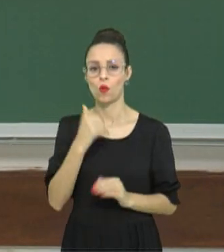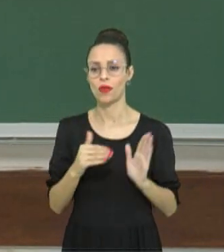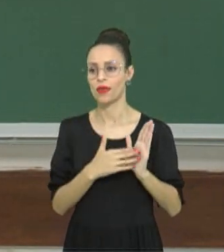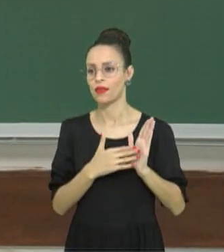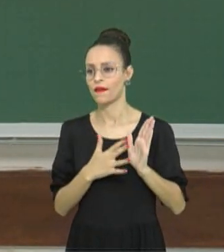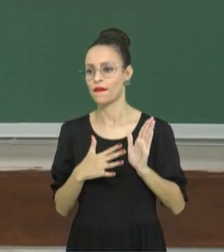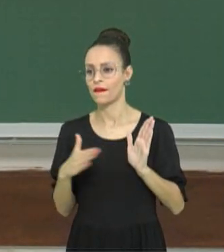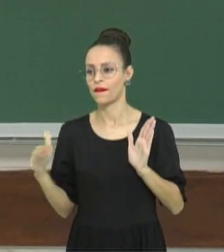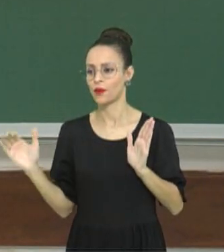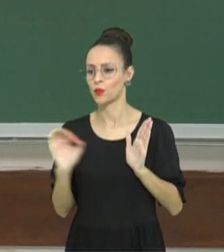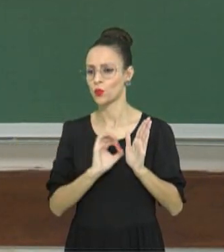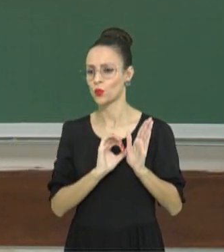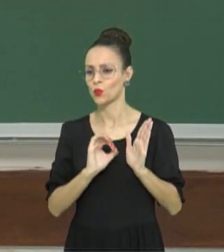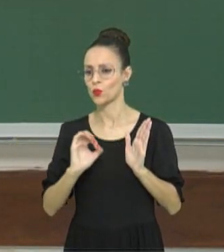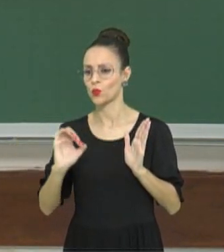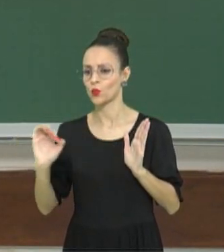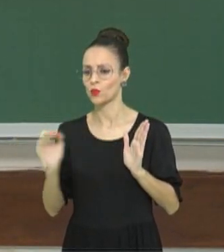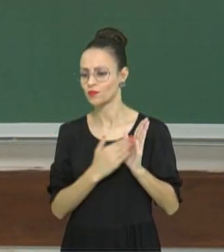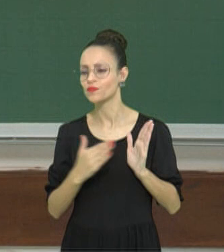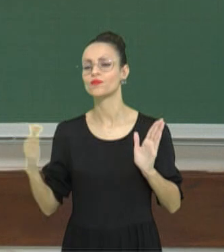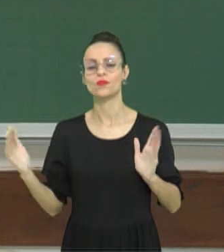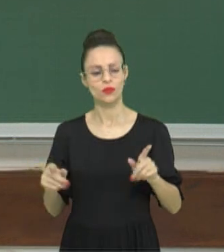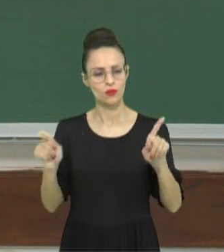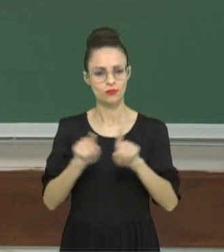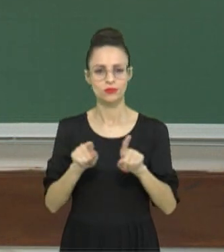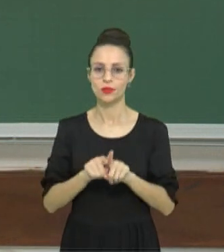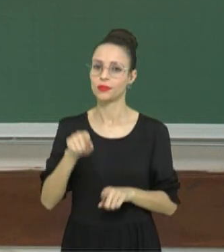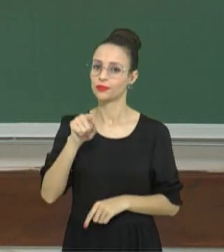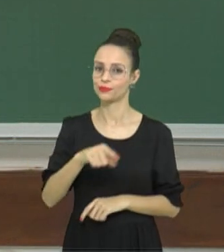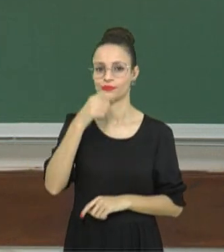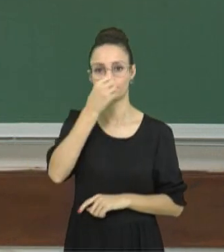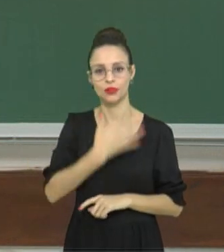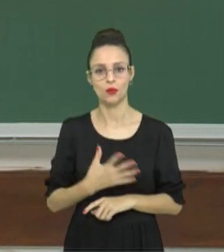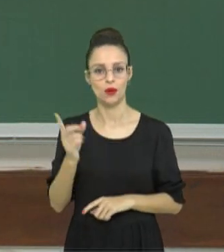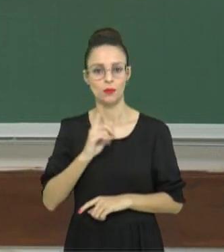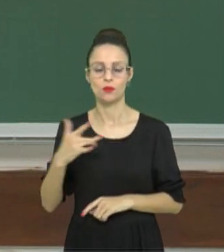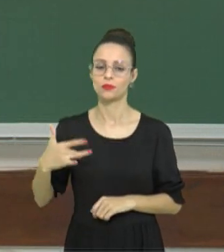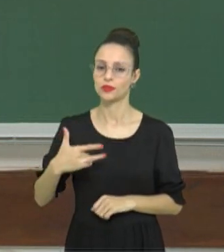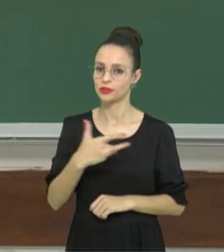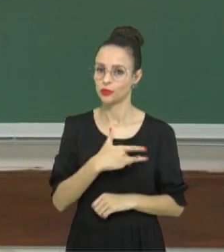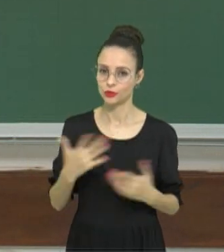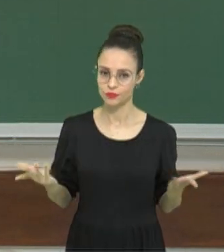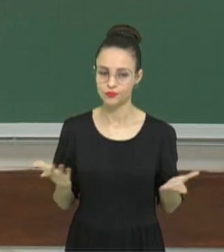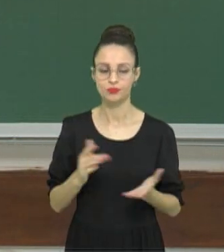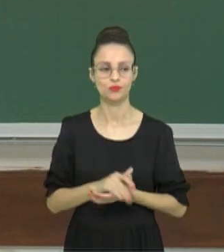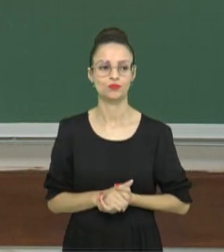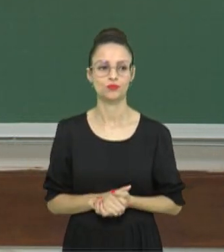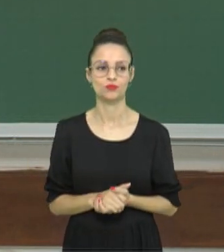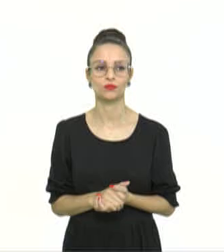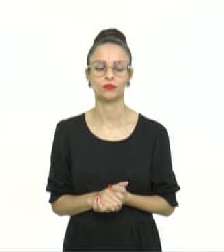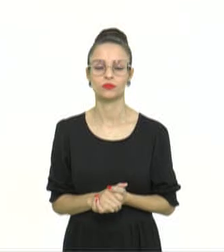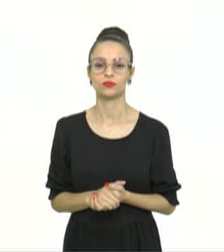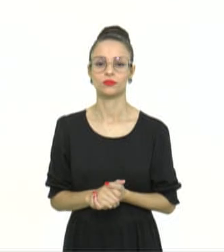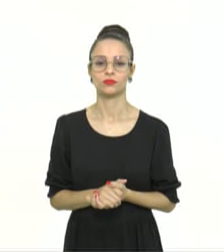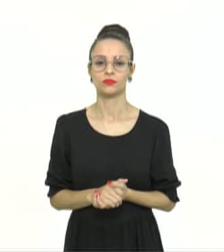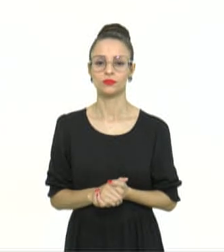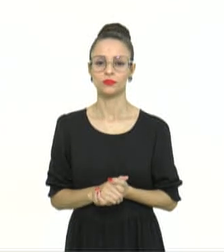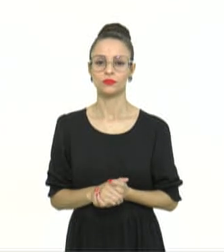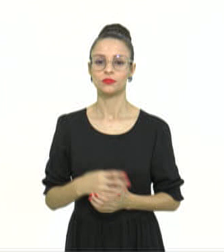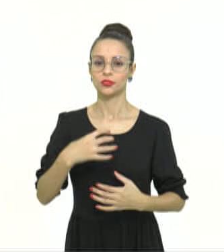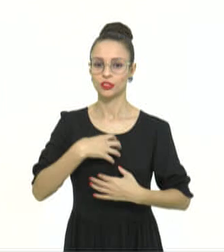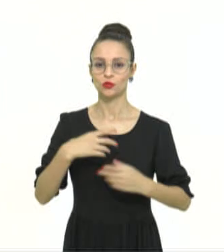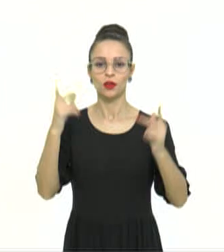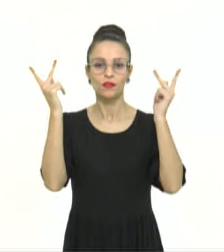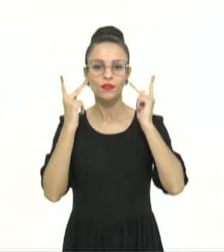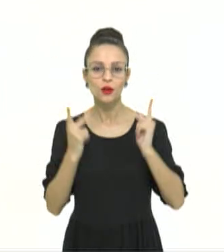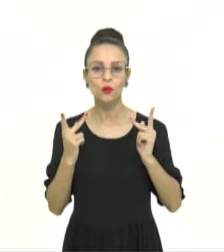sem ter aquela alimentação adequada, e isso também não é bom para a saúde de ninguém. Então, o sentimento de